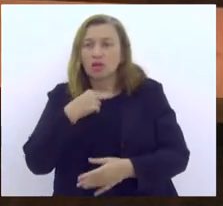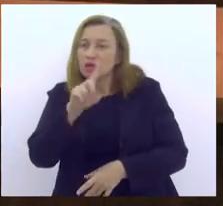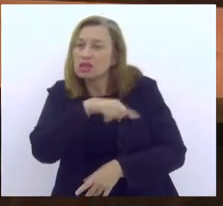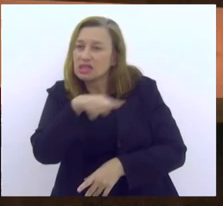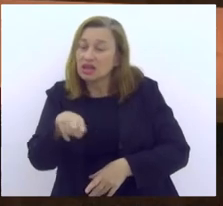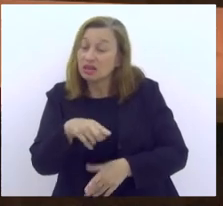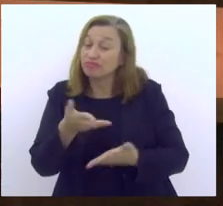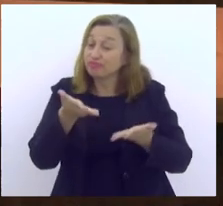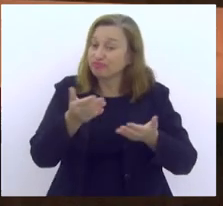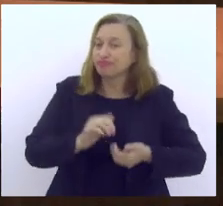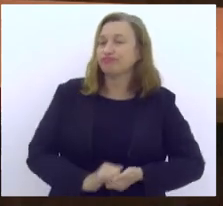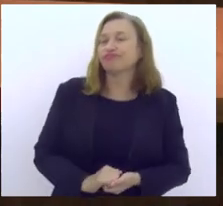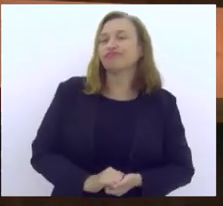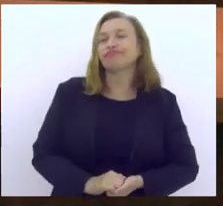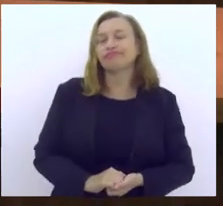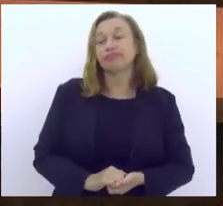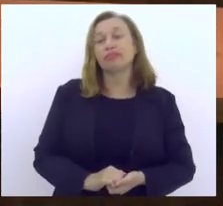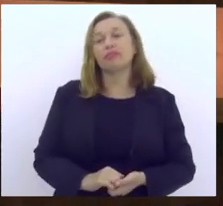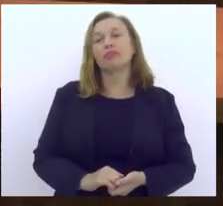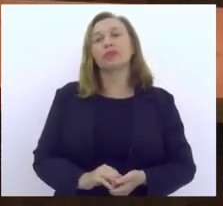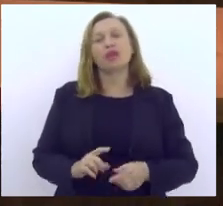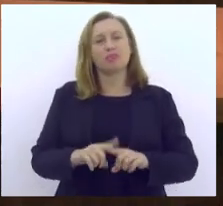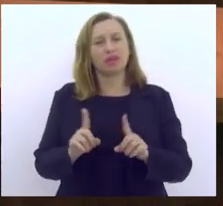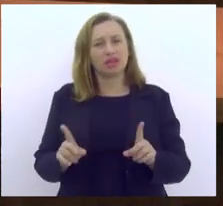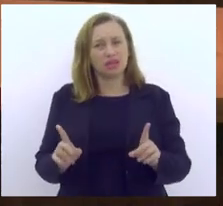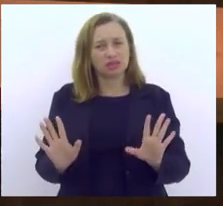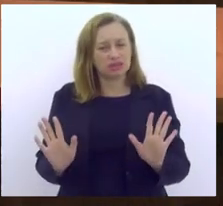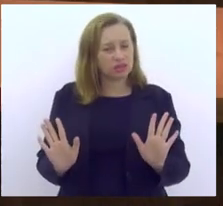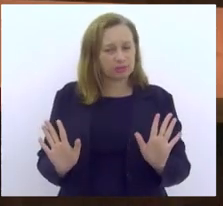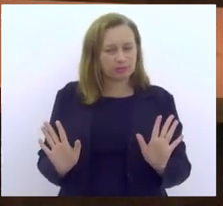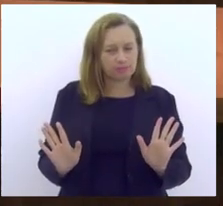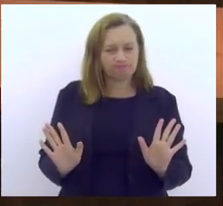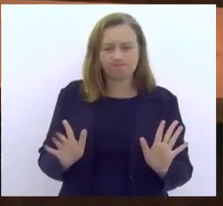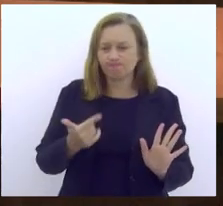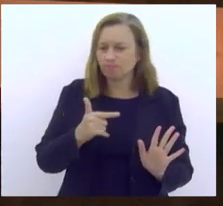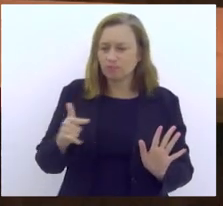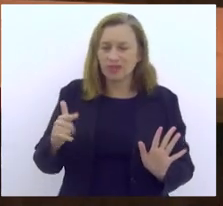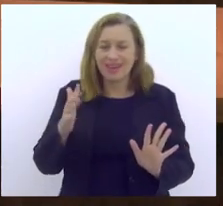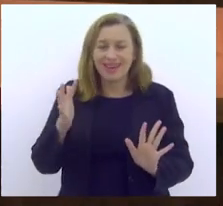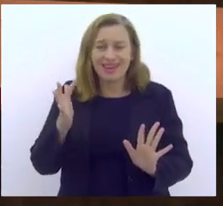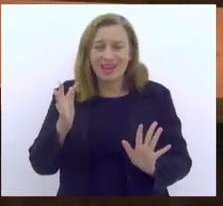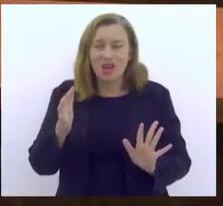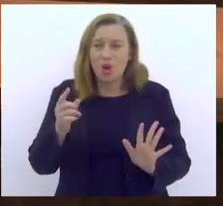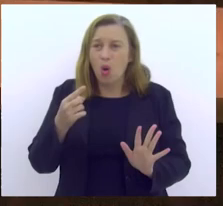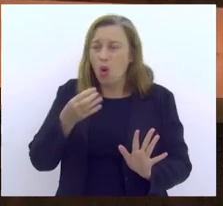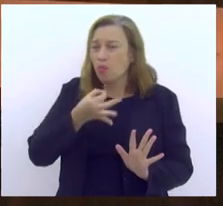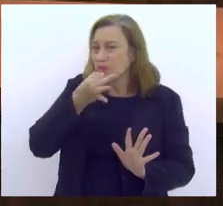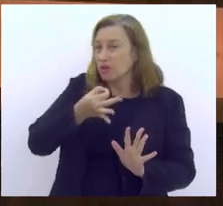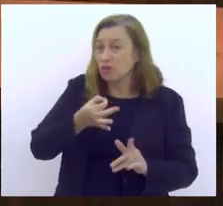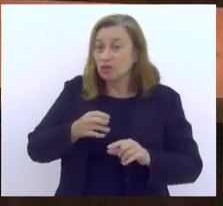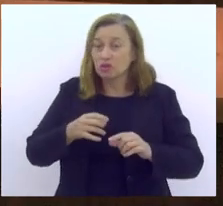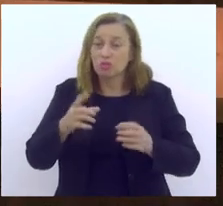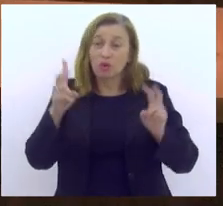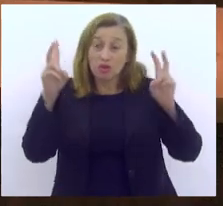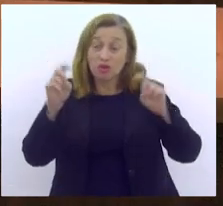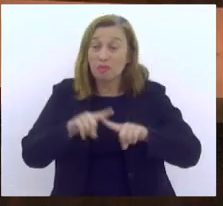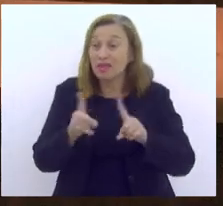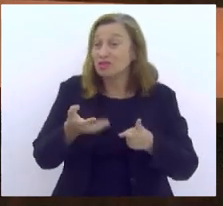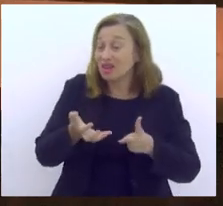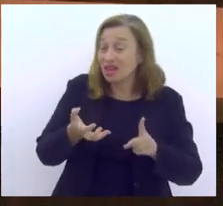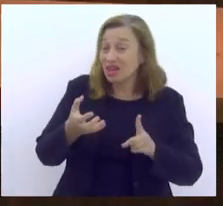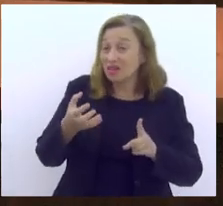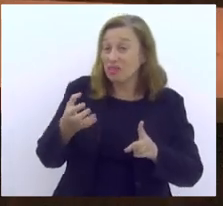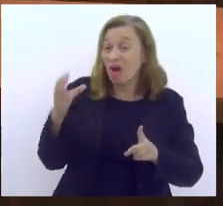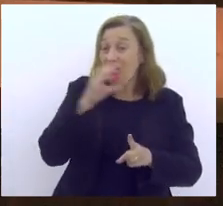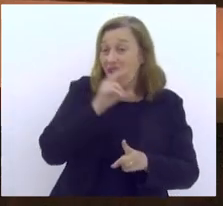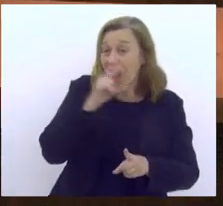inclusive essa, né? Mas não há, da nossa parte, nenhuma elucubração sobre isso. O que a gente quer é que haja rapidamente